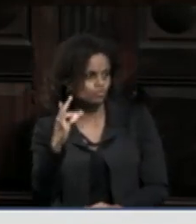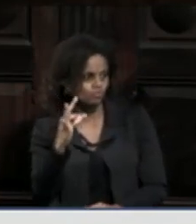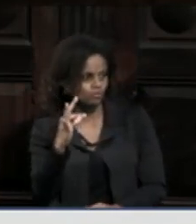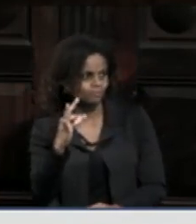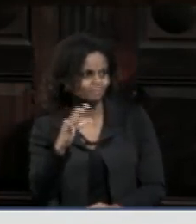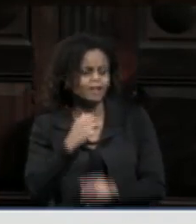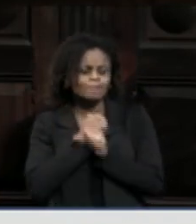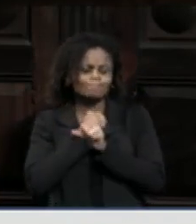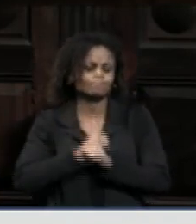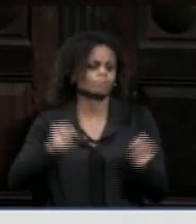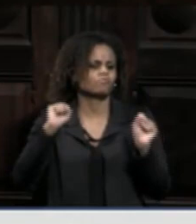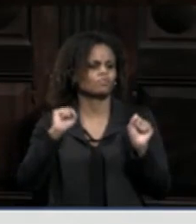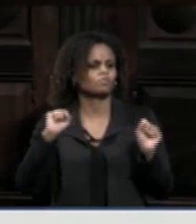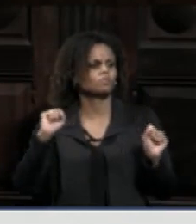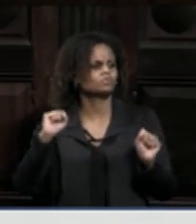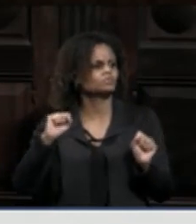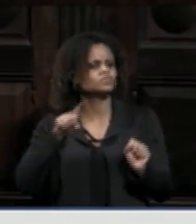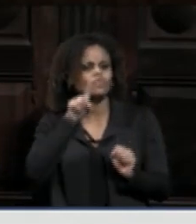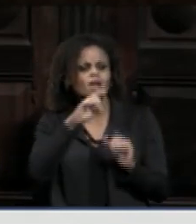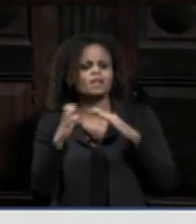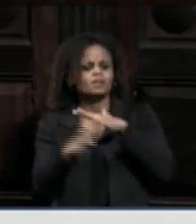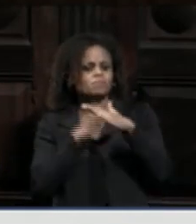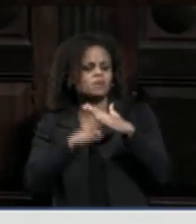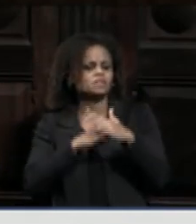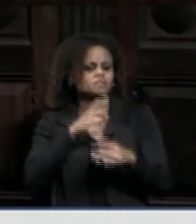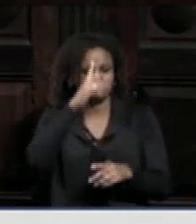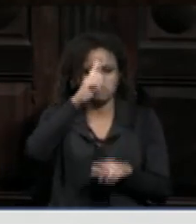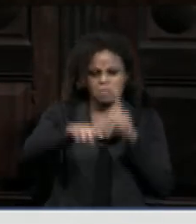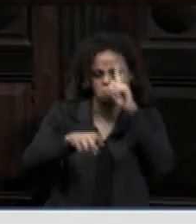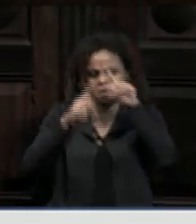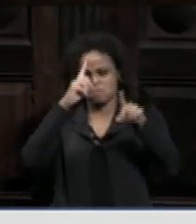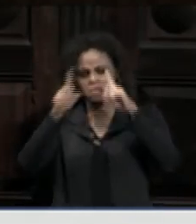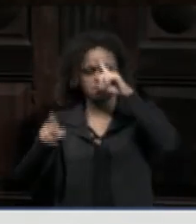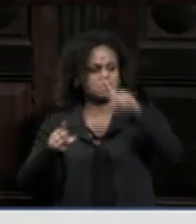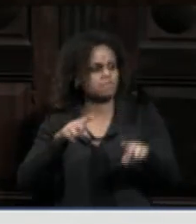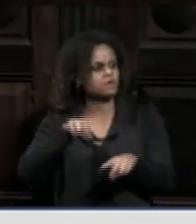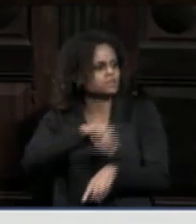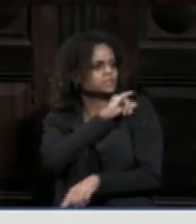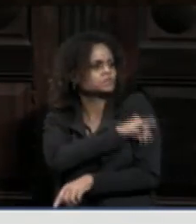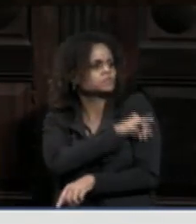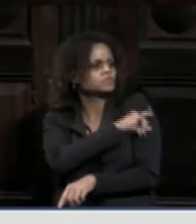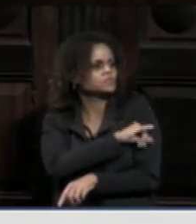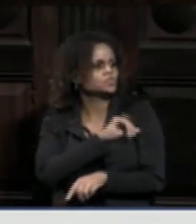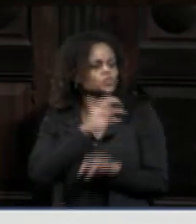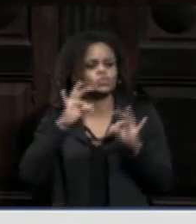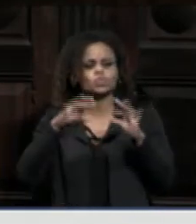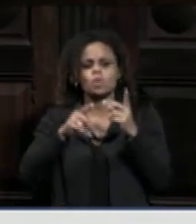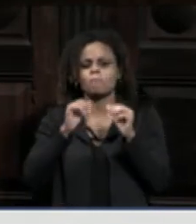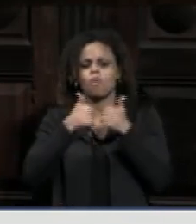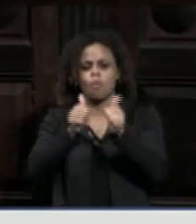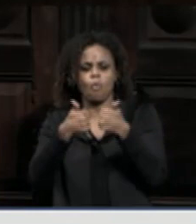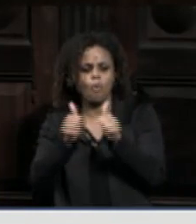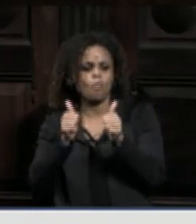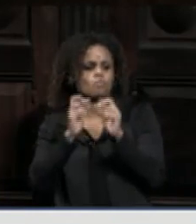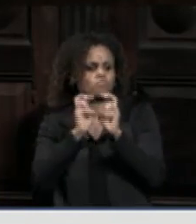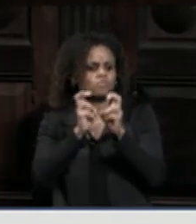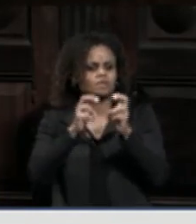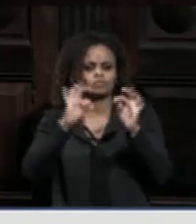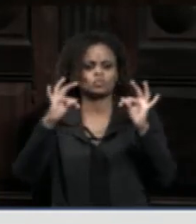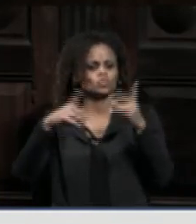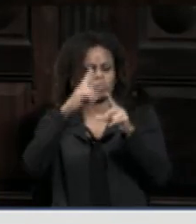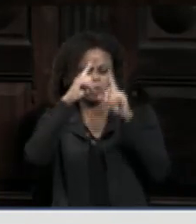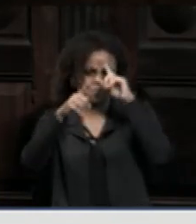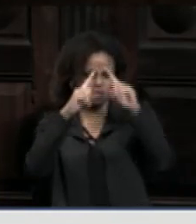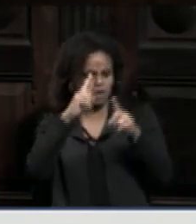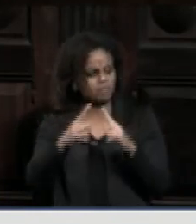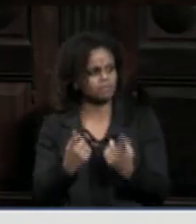siga mandando e desmandando no estado do Rio de Janeiro, sobretudo no que diz respeito à questão do transporte, mas que tem repercussão